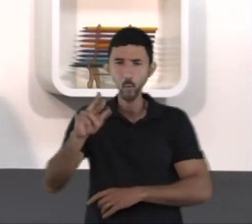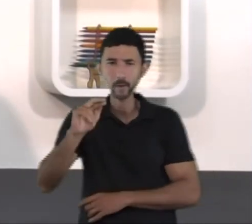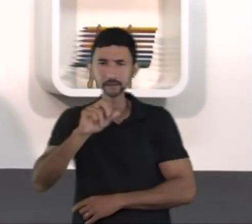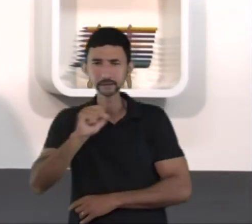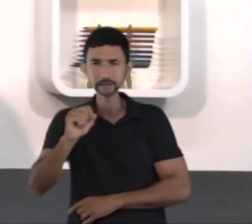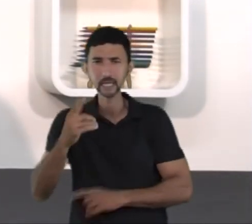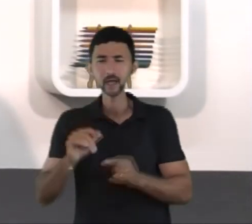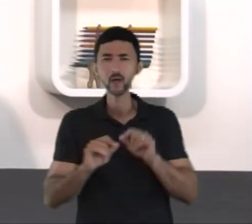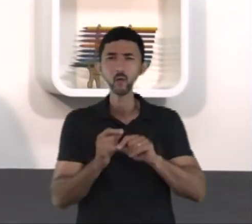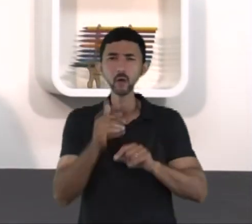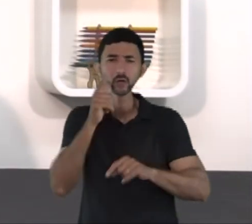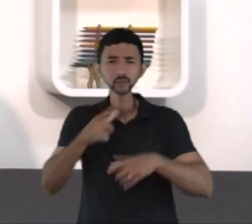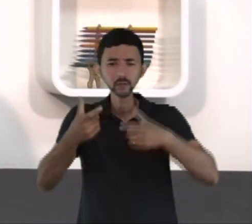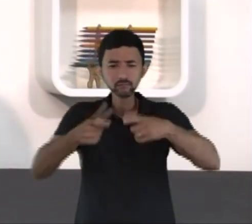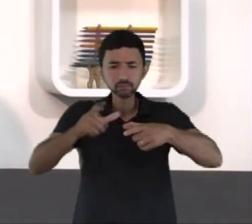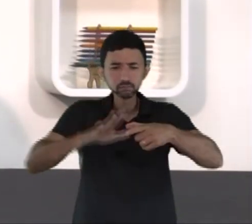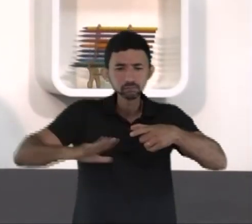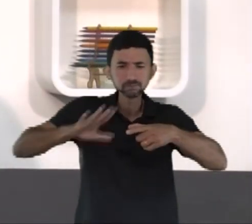território